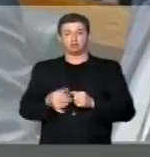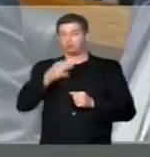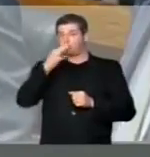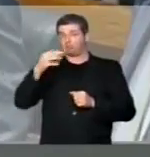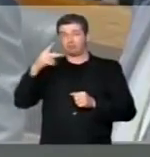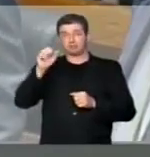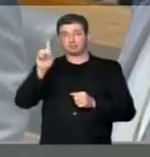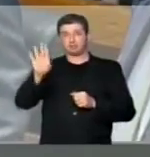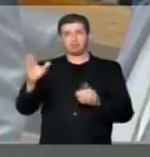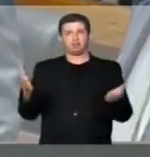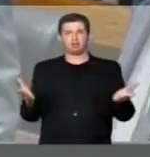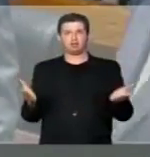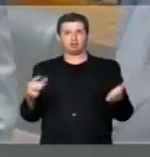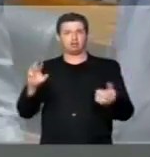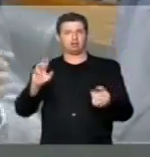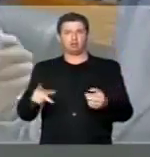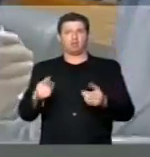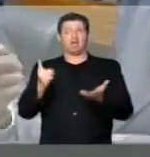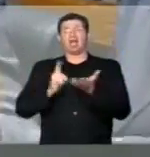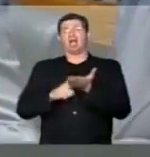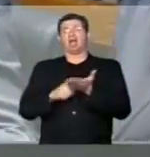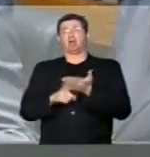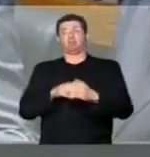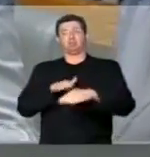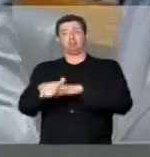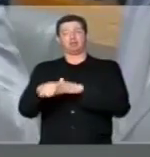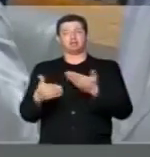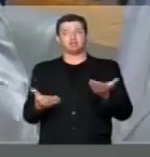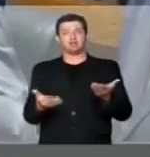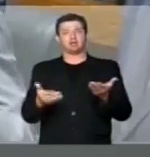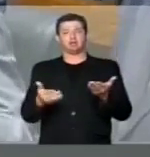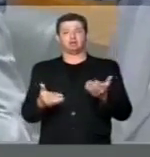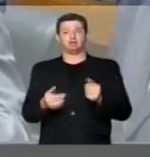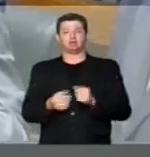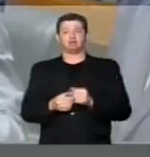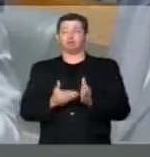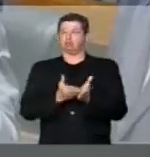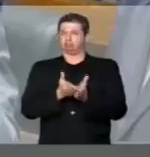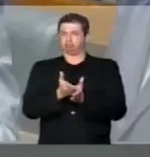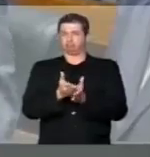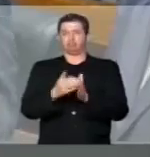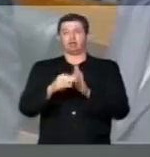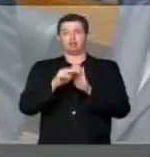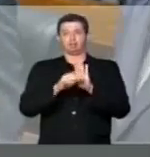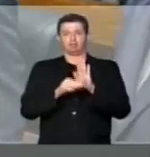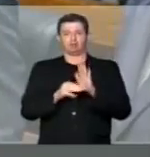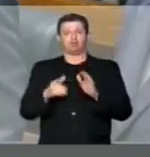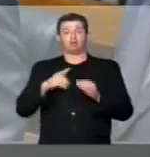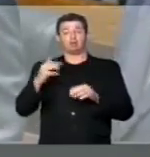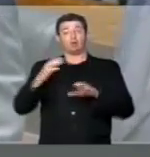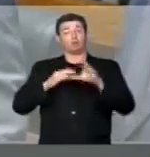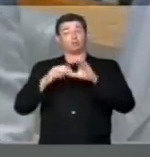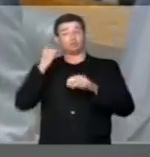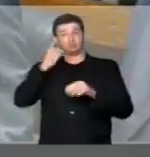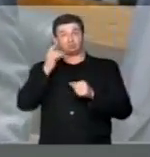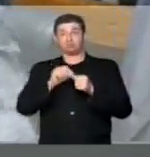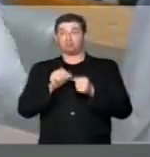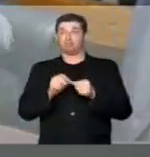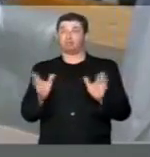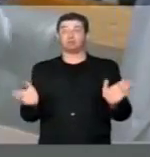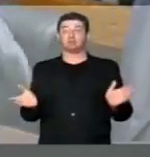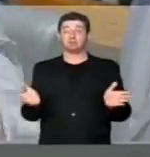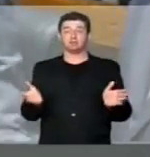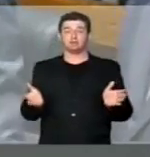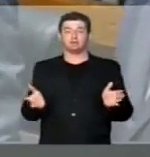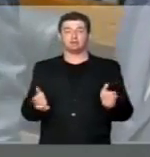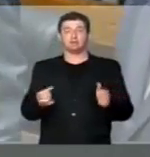do PSDB não é de acordo para passar por cima da pauta. É o acordo depois do cumprimento da pauta, onde tem as comunicações parlamentares a serem feitas.